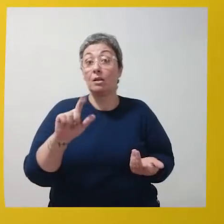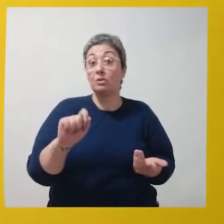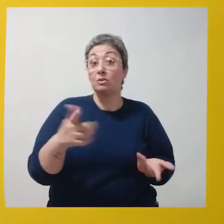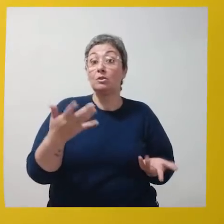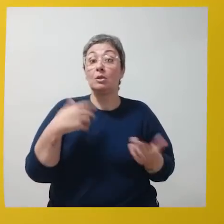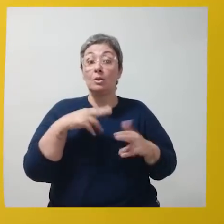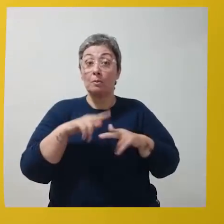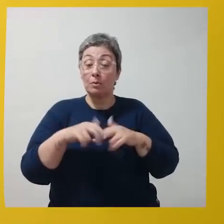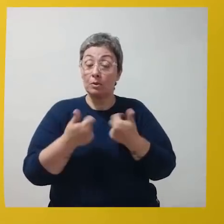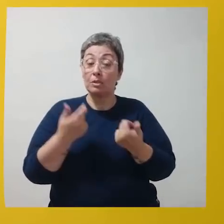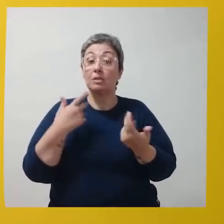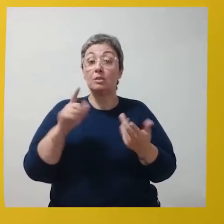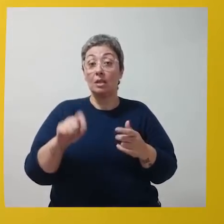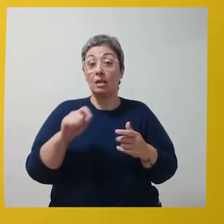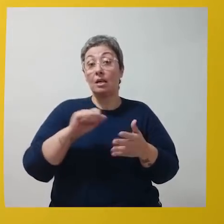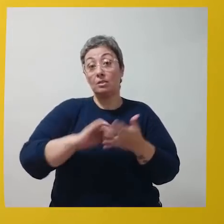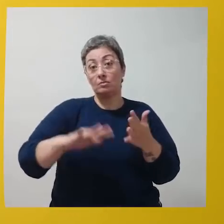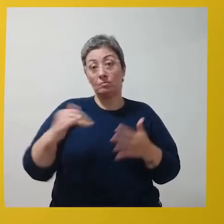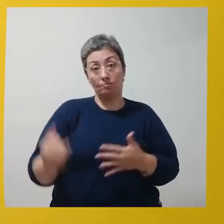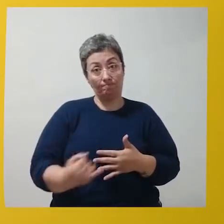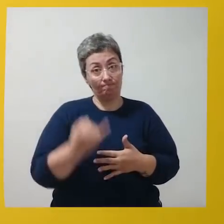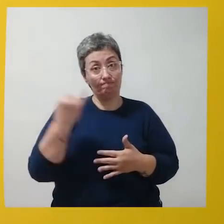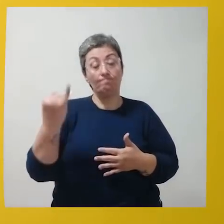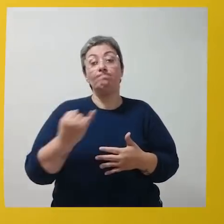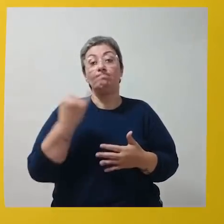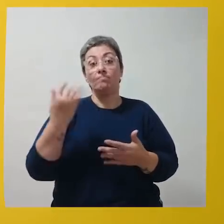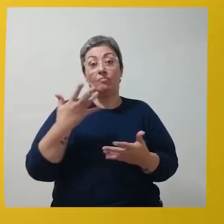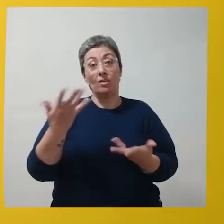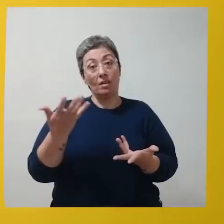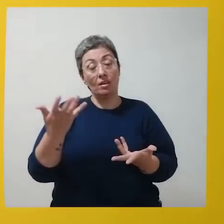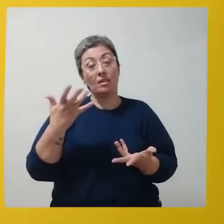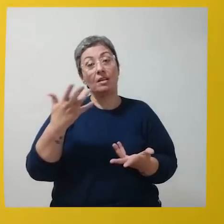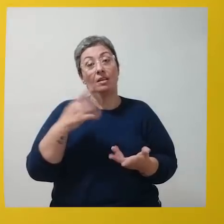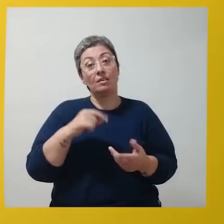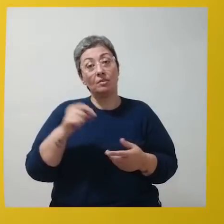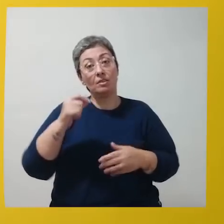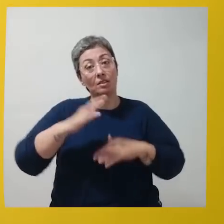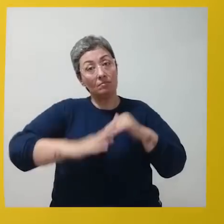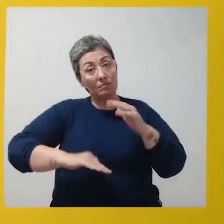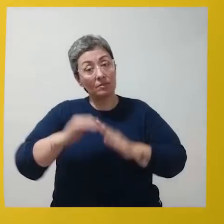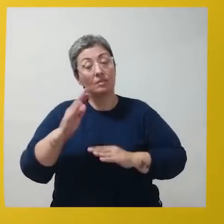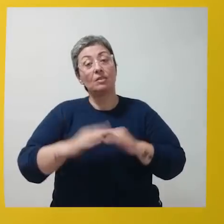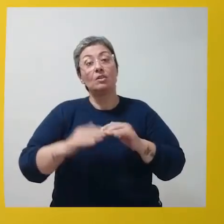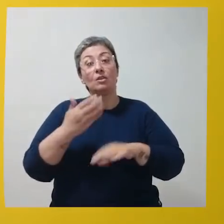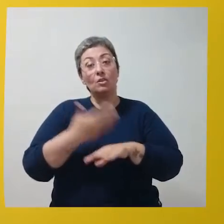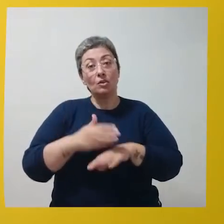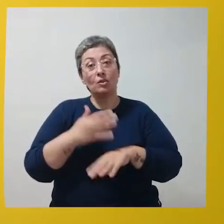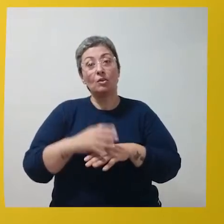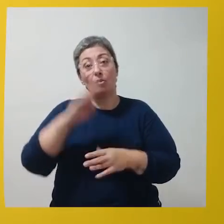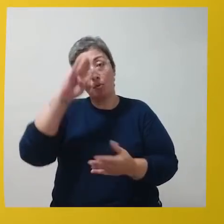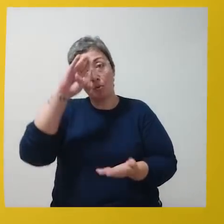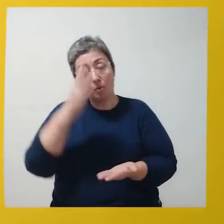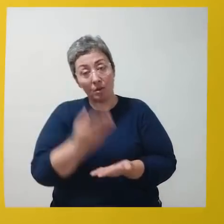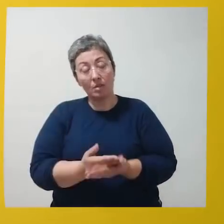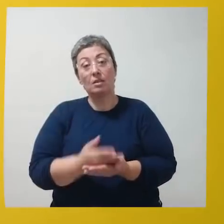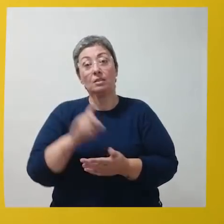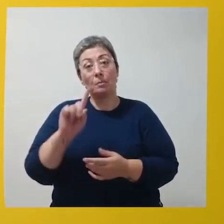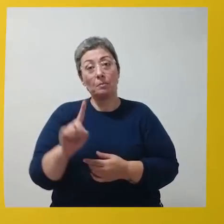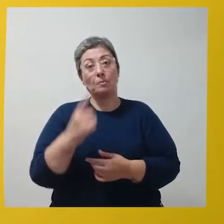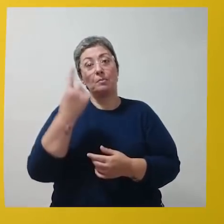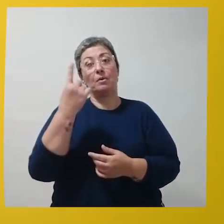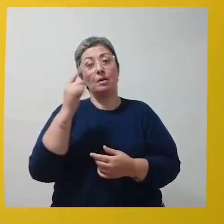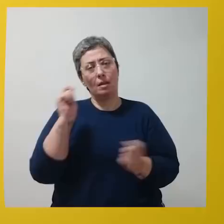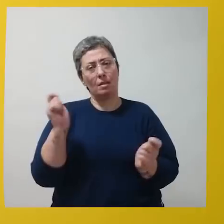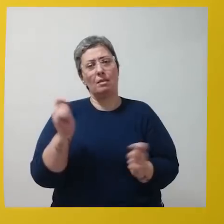Por isso é uma atividade muito importante. Eu espero que você realize, que você acredite, né, em primeiro lugar